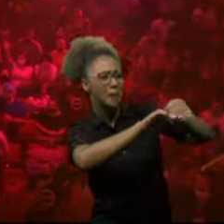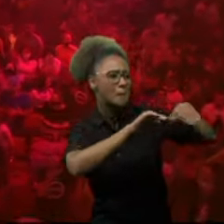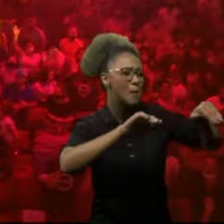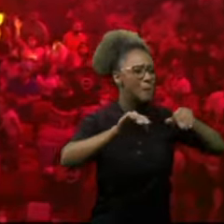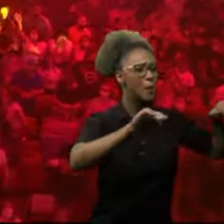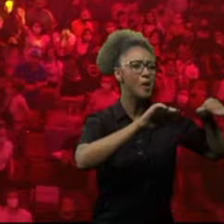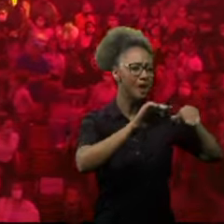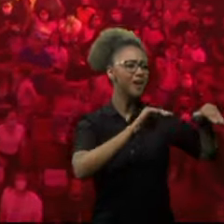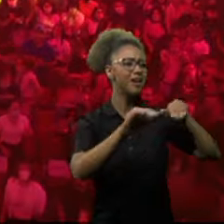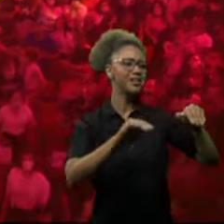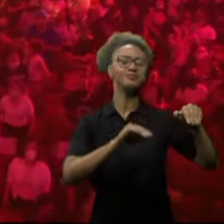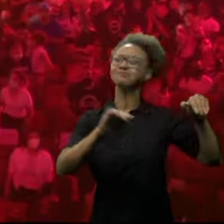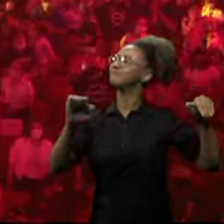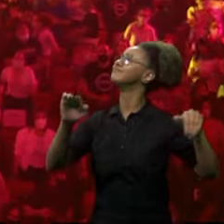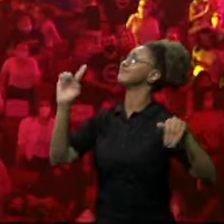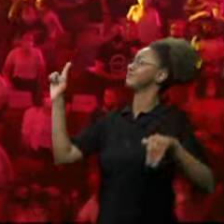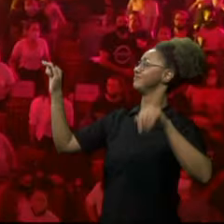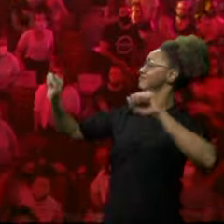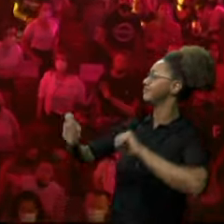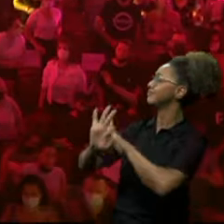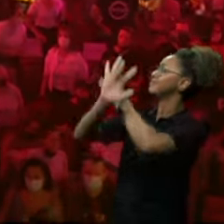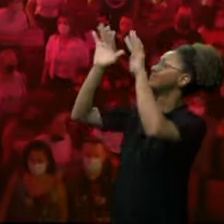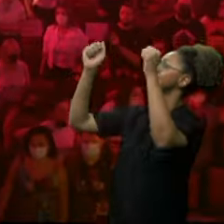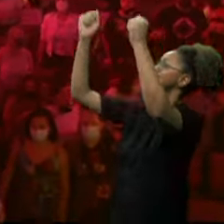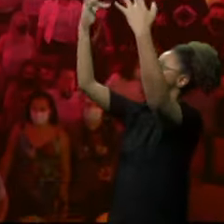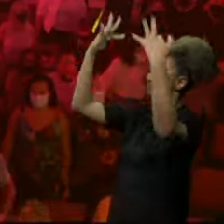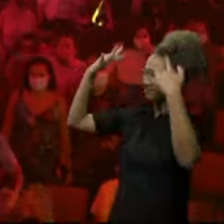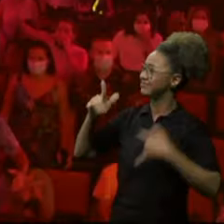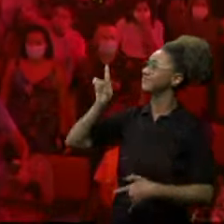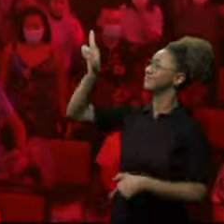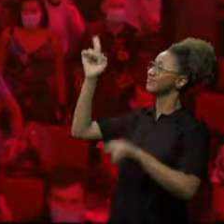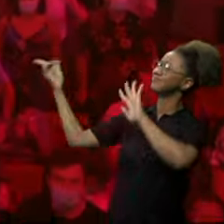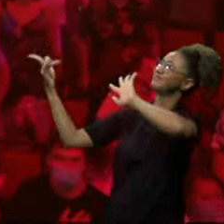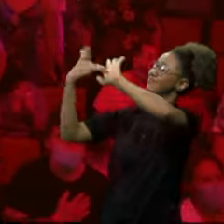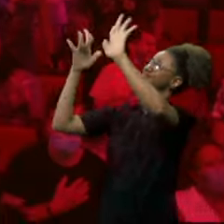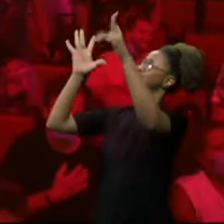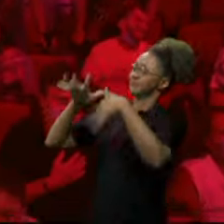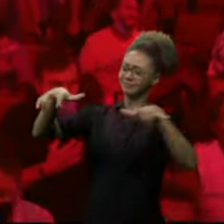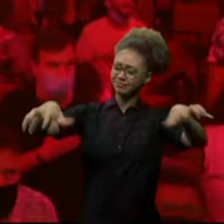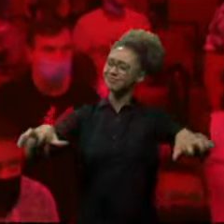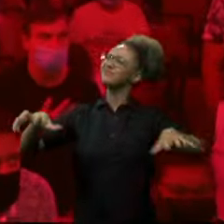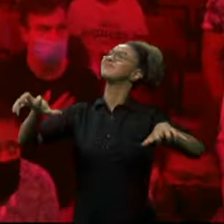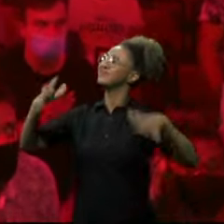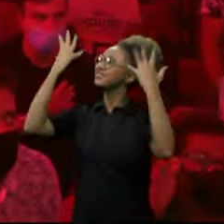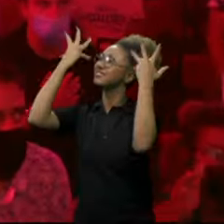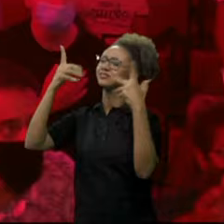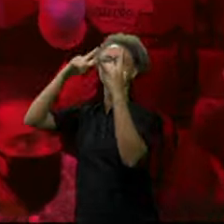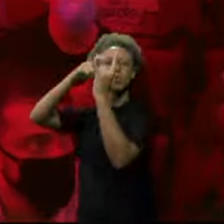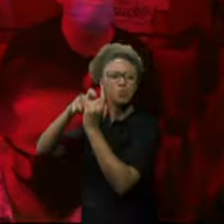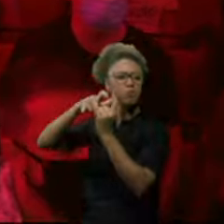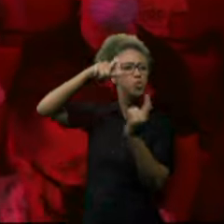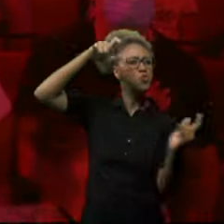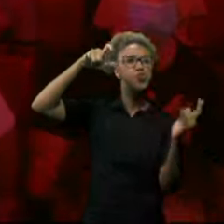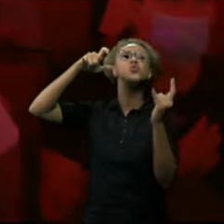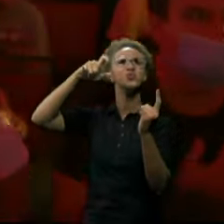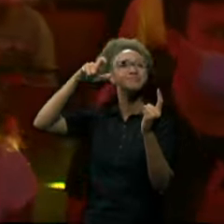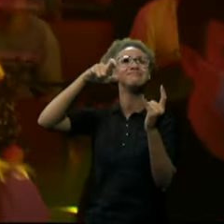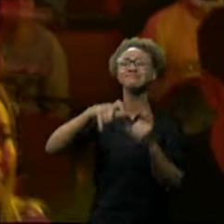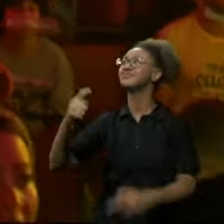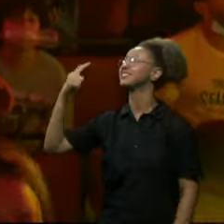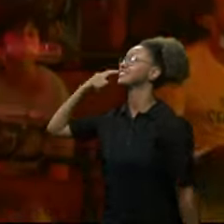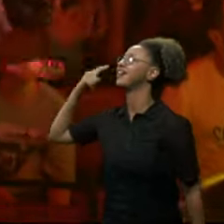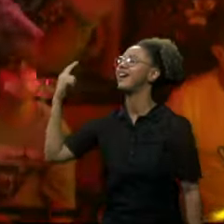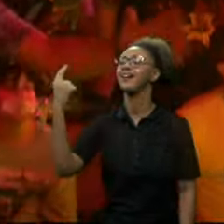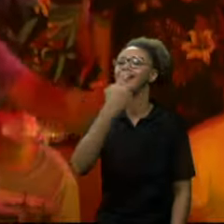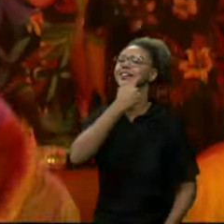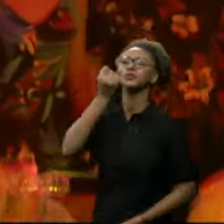investir da tua glória Leão fugia do Seu Dono